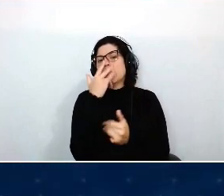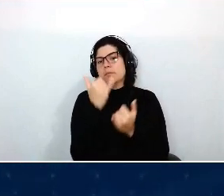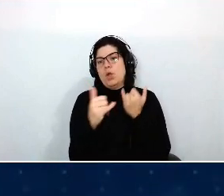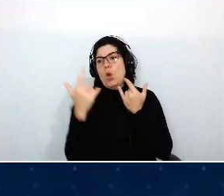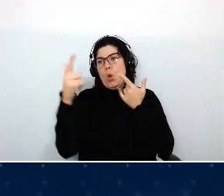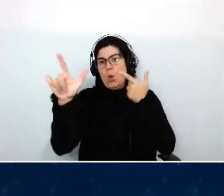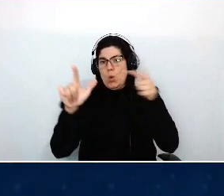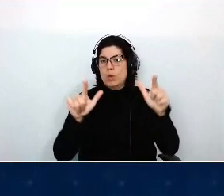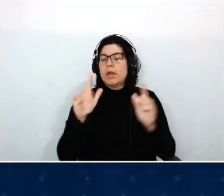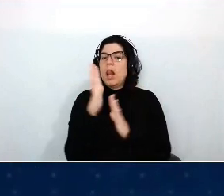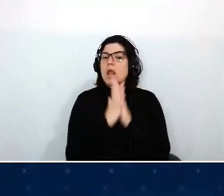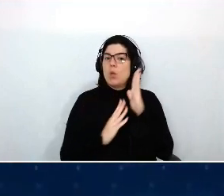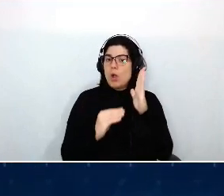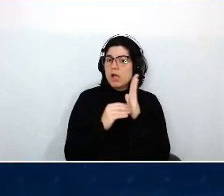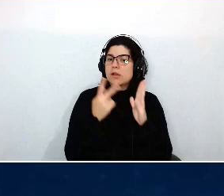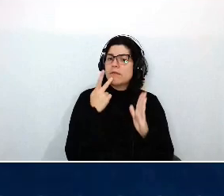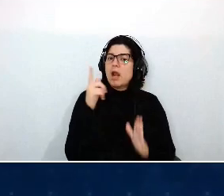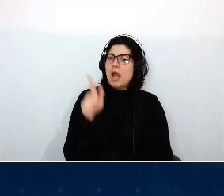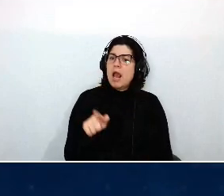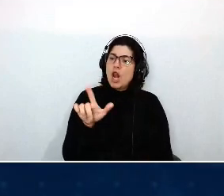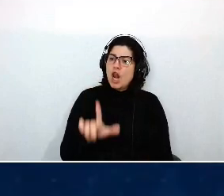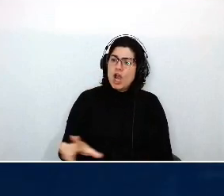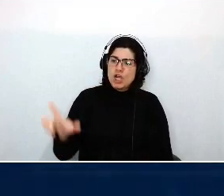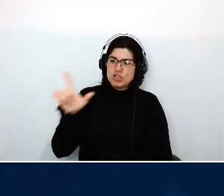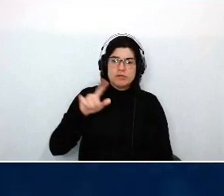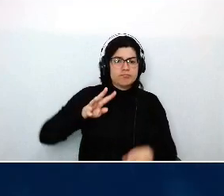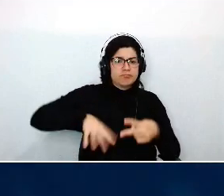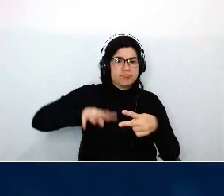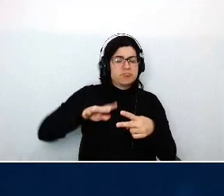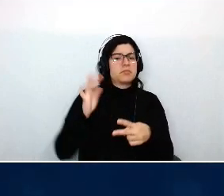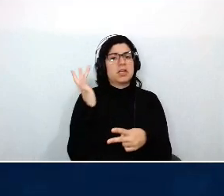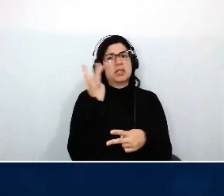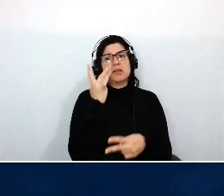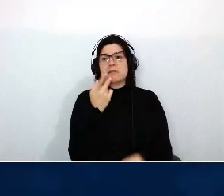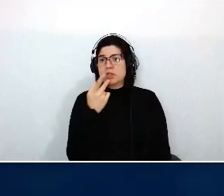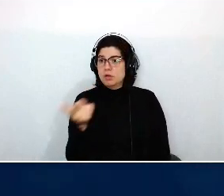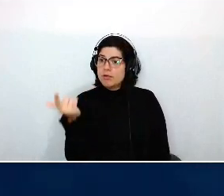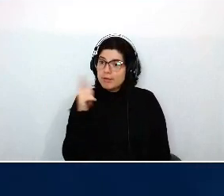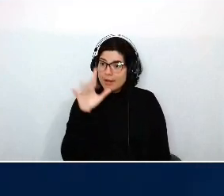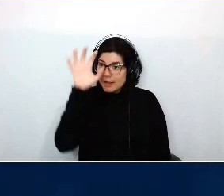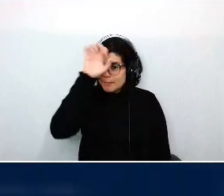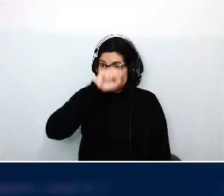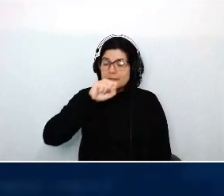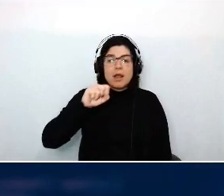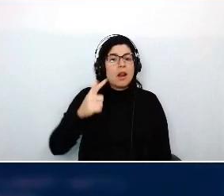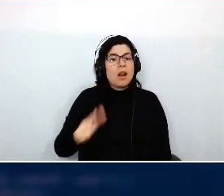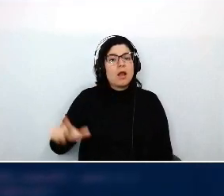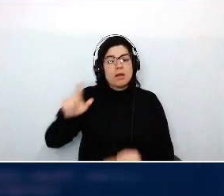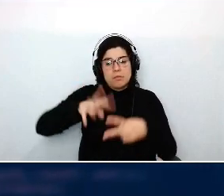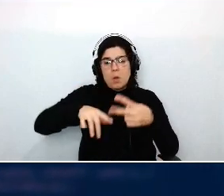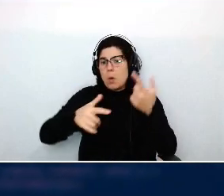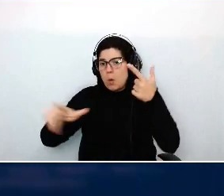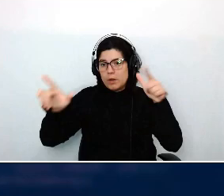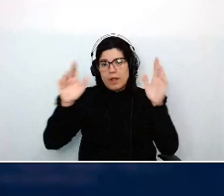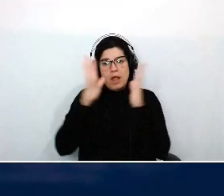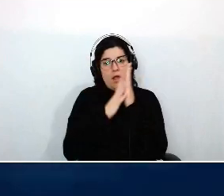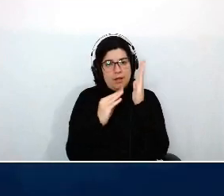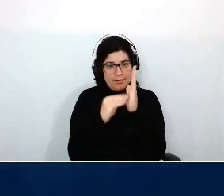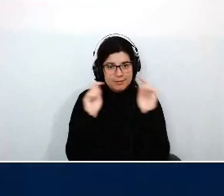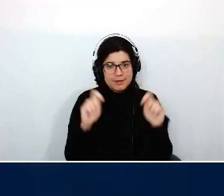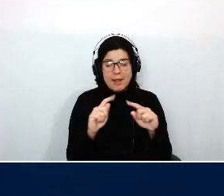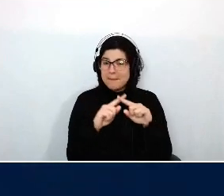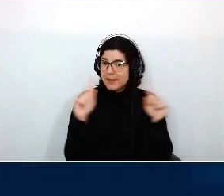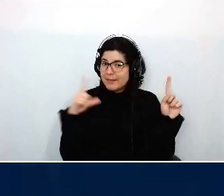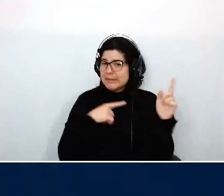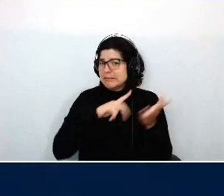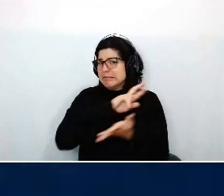linguagens. Aí você chama isso de lógica de programação e fala que se você aprender lógica de programação, você aprende qualquer outra linguagem. Mas existe um mundo inteiro de